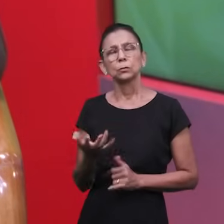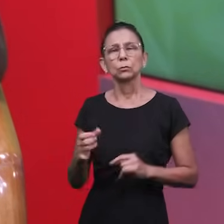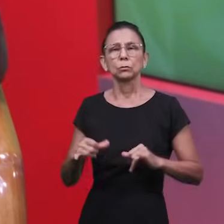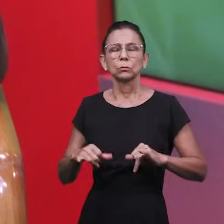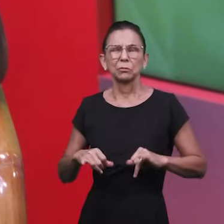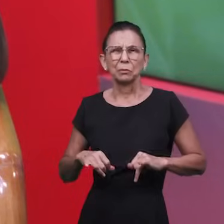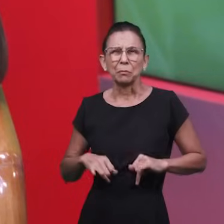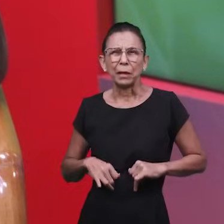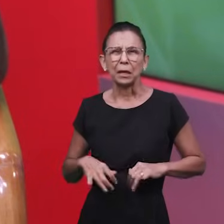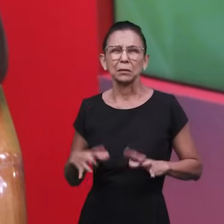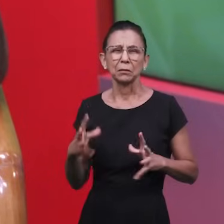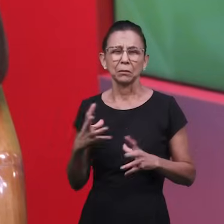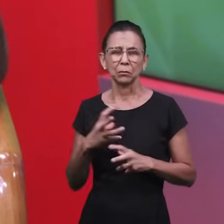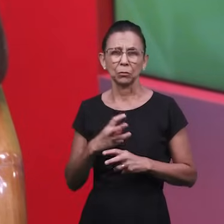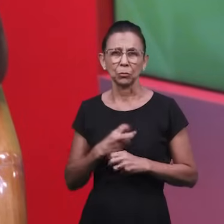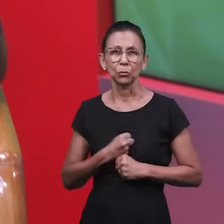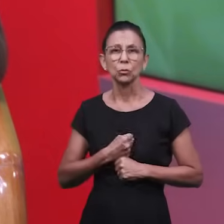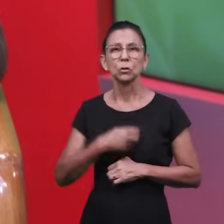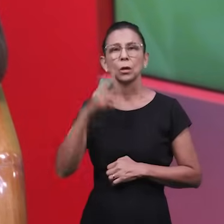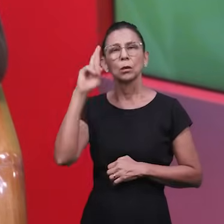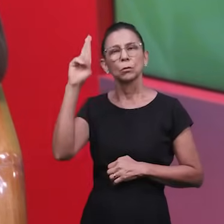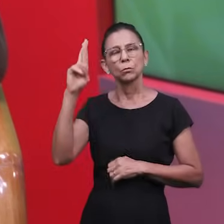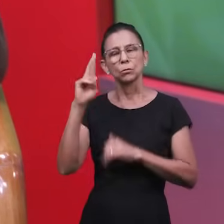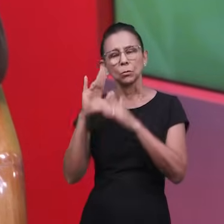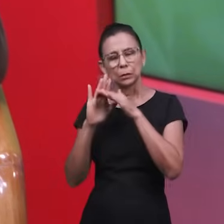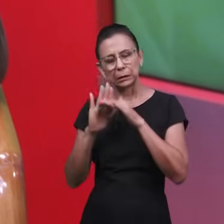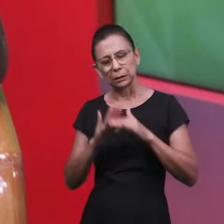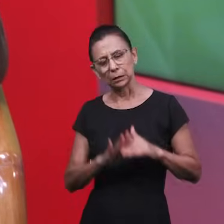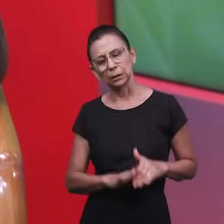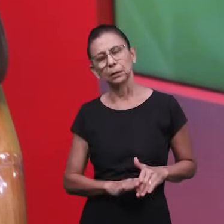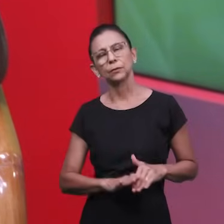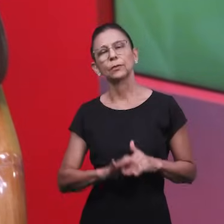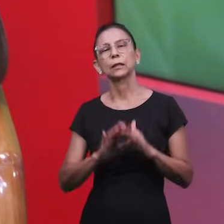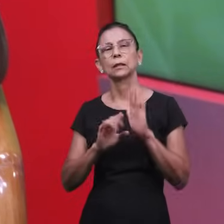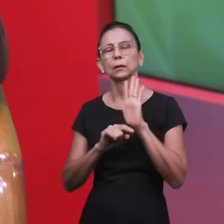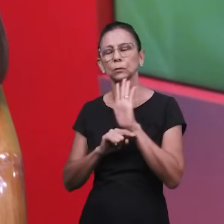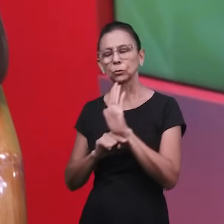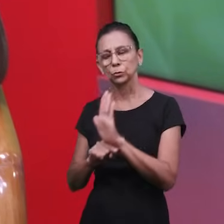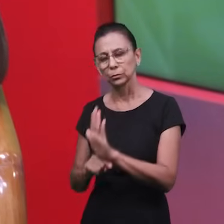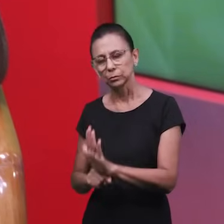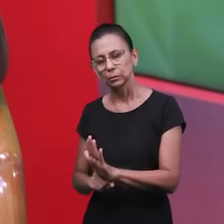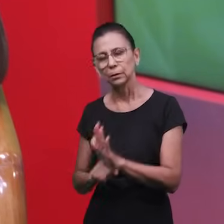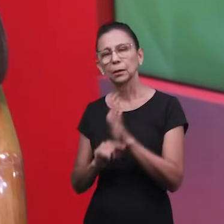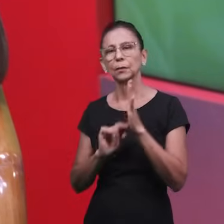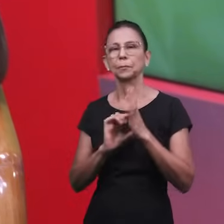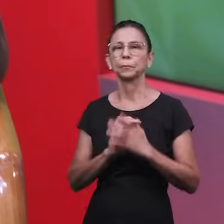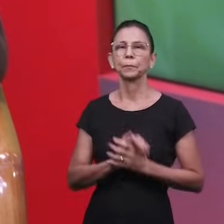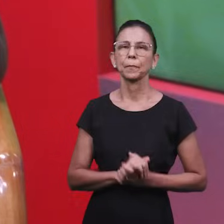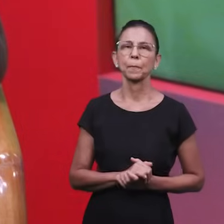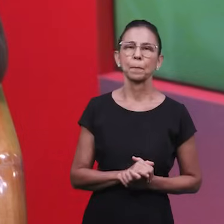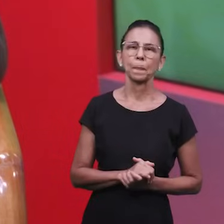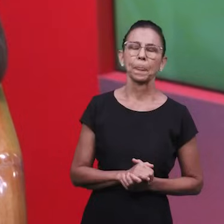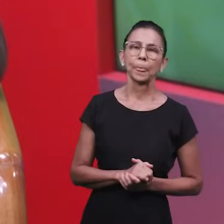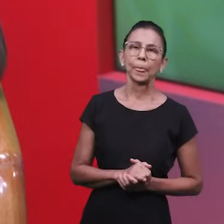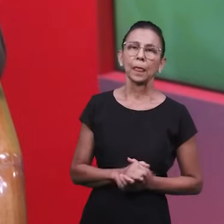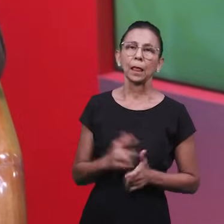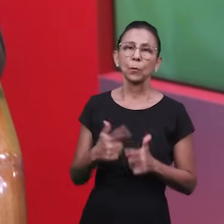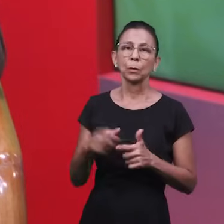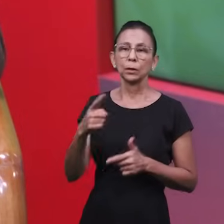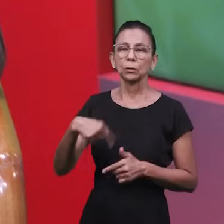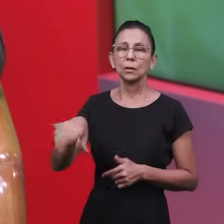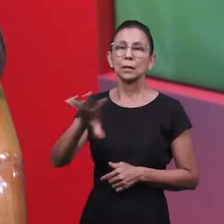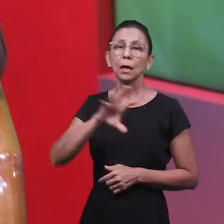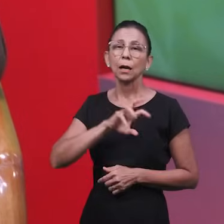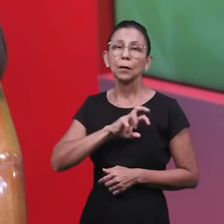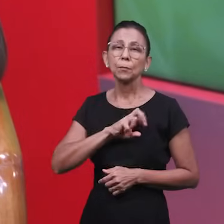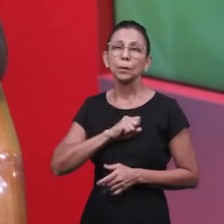como se diz assim na expressão espiritual, carregar, não é? Cada um a sua cruz, por amor à